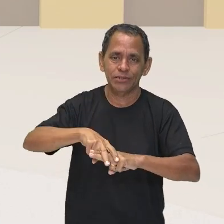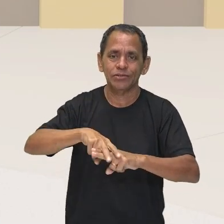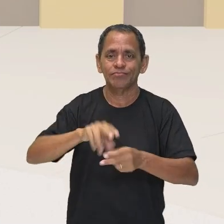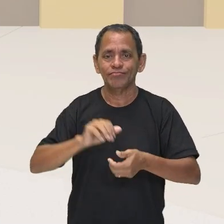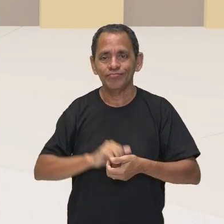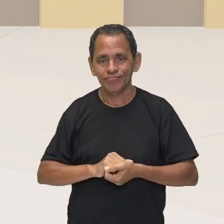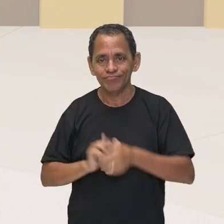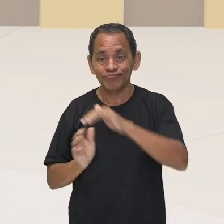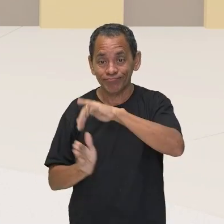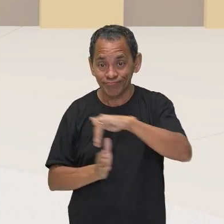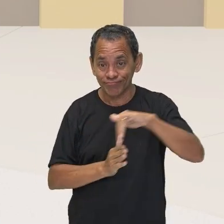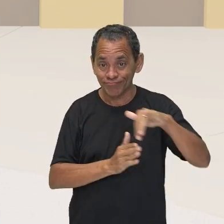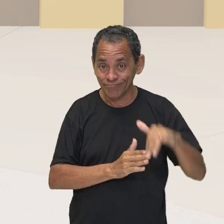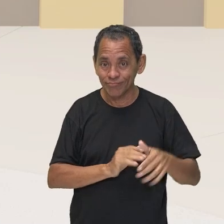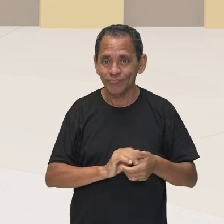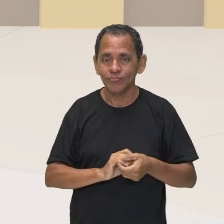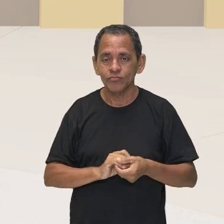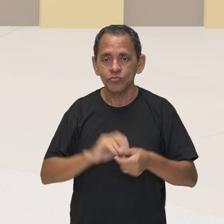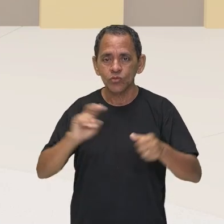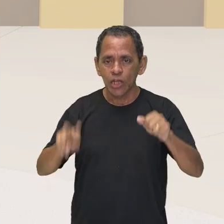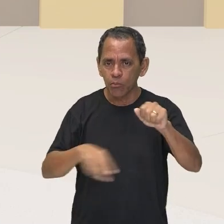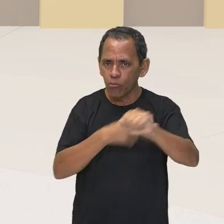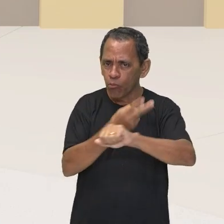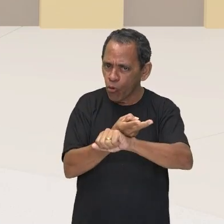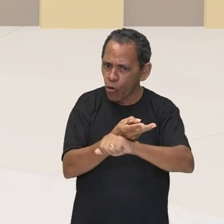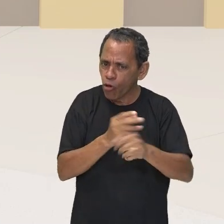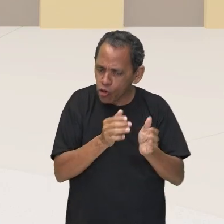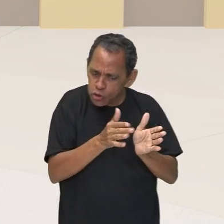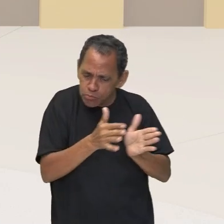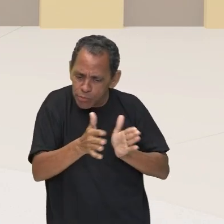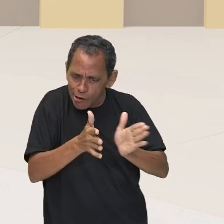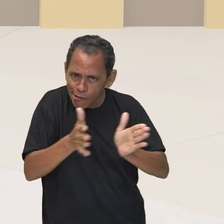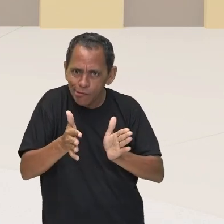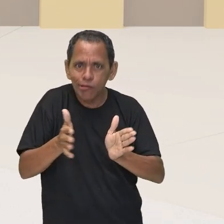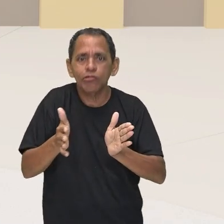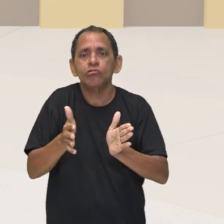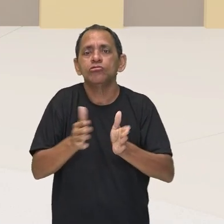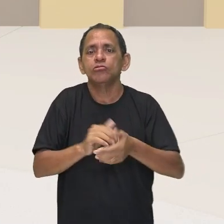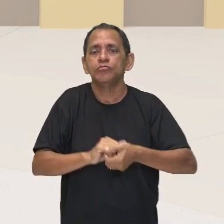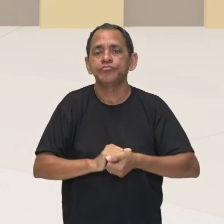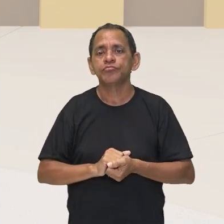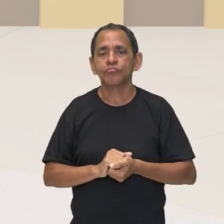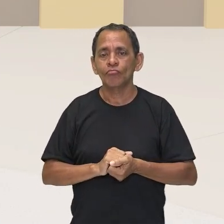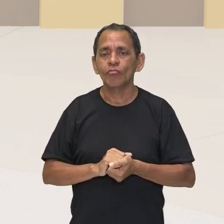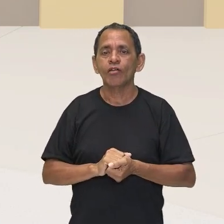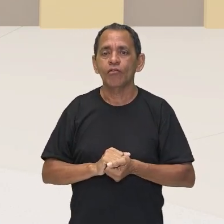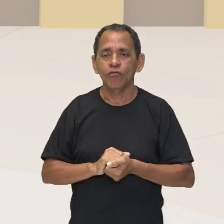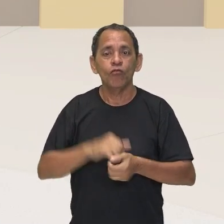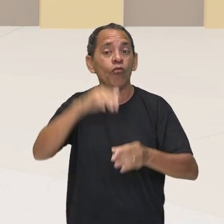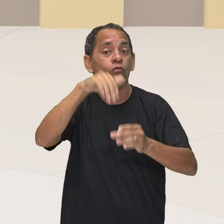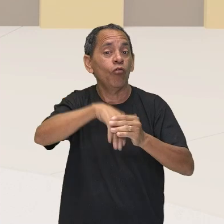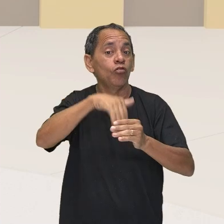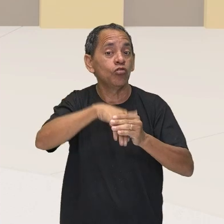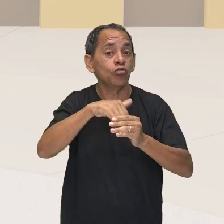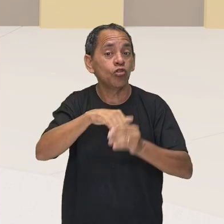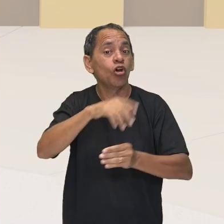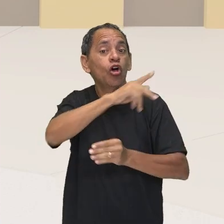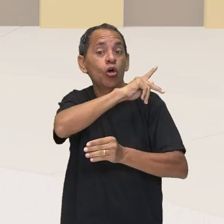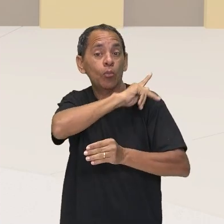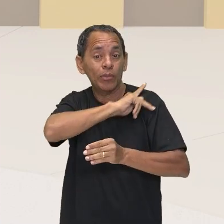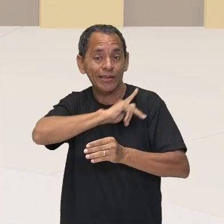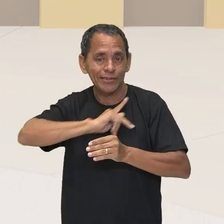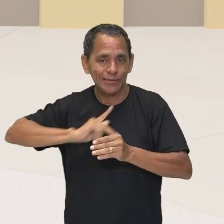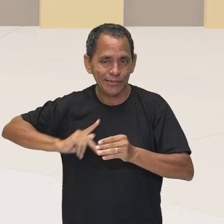aí, né, depois de todo esse período, que nós vamos já conversar um pouquinho, ele foi eleito presidente